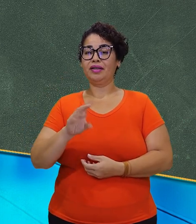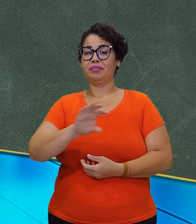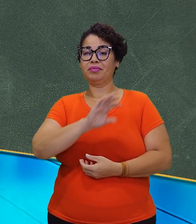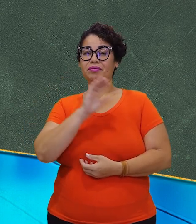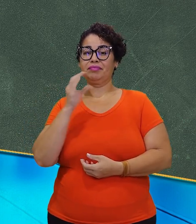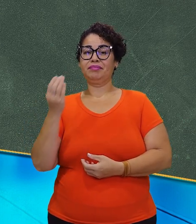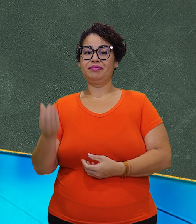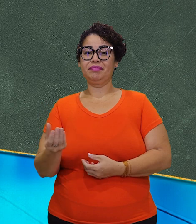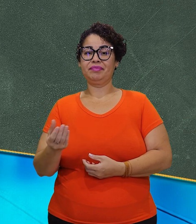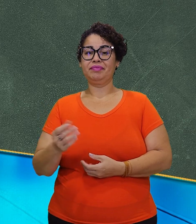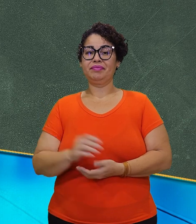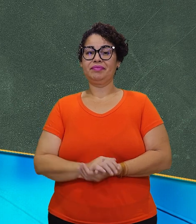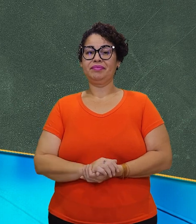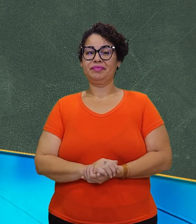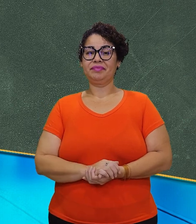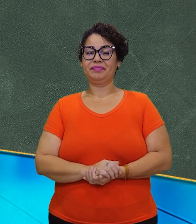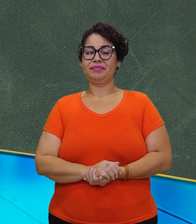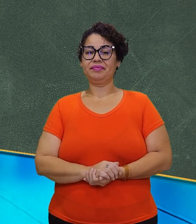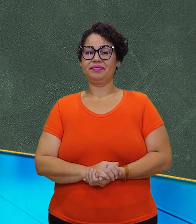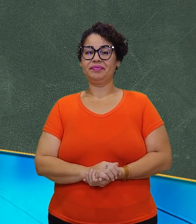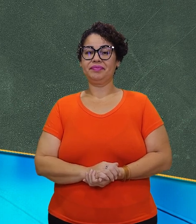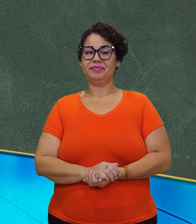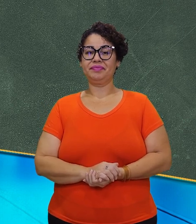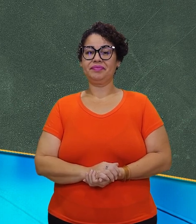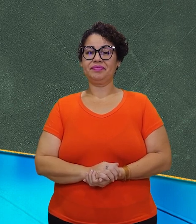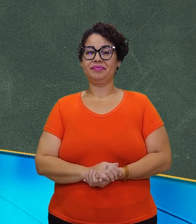eixo aqui. Ela vai ficar assim, ó.